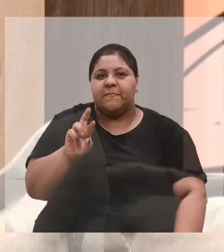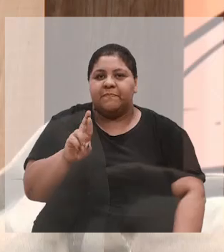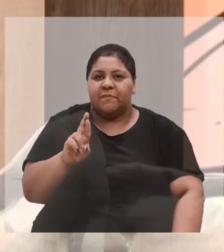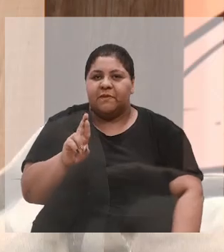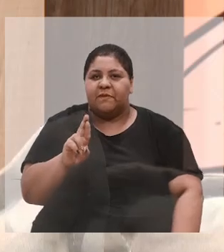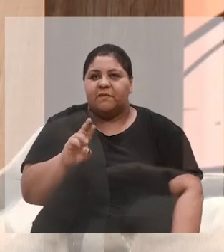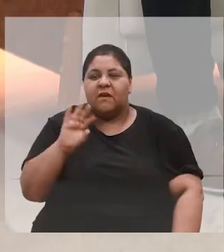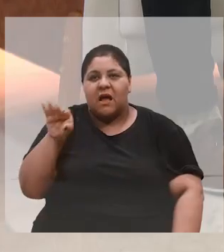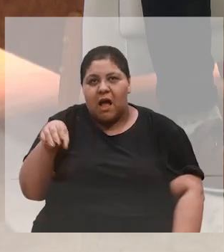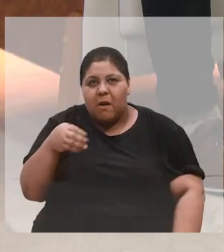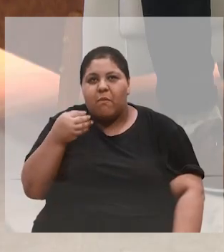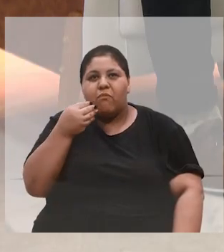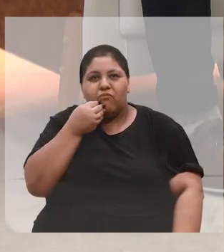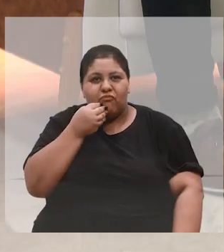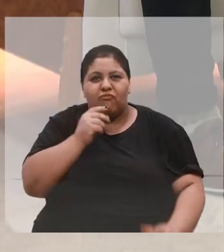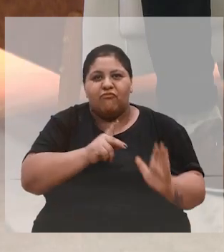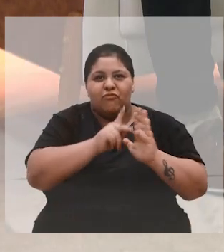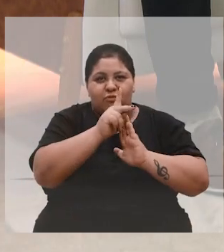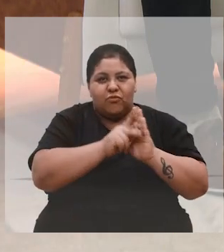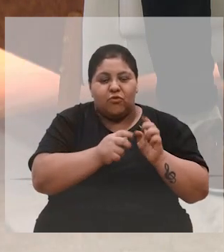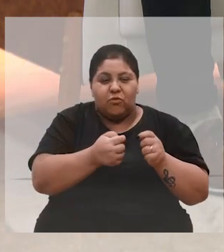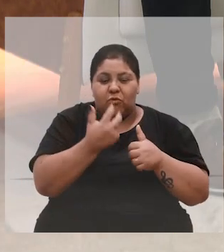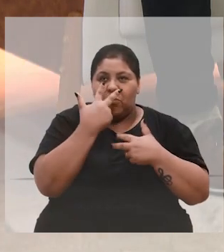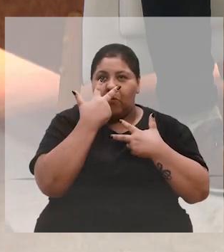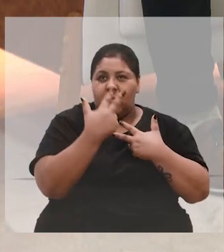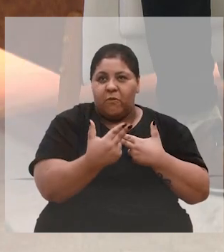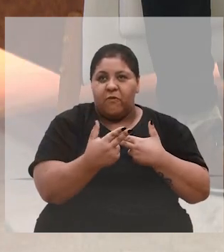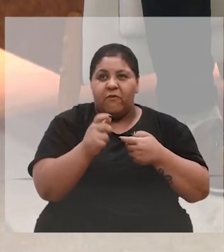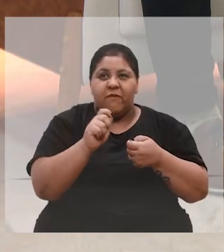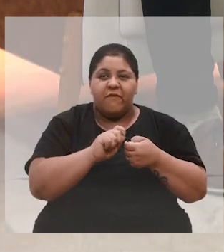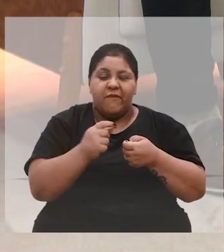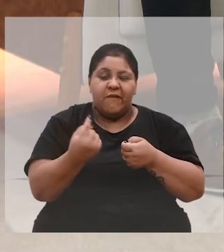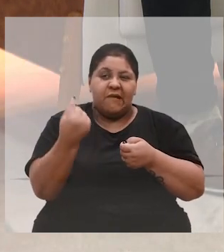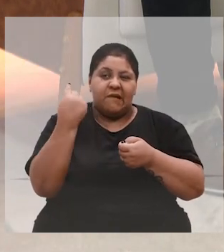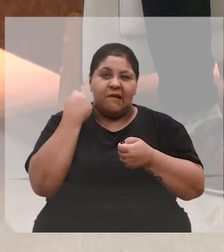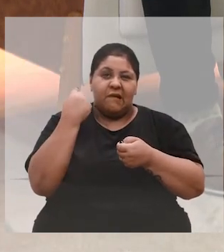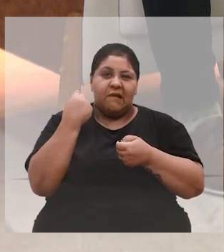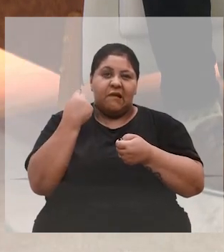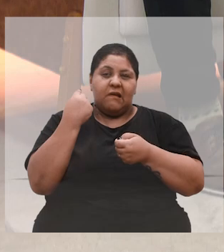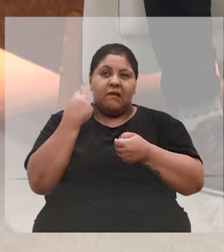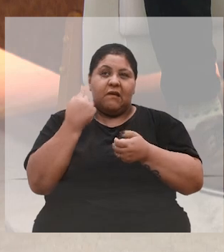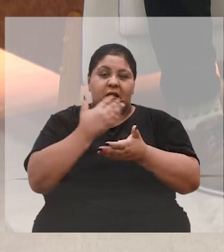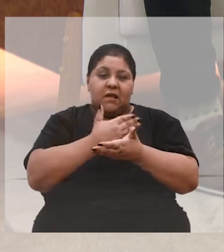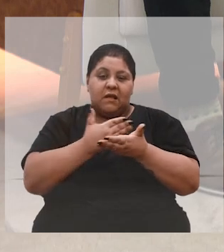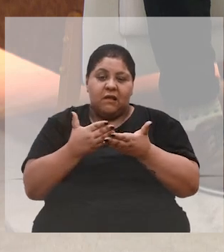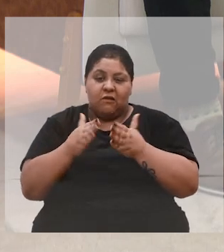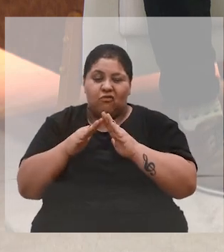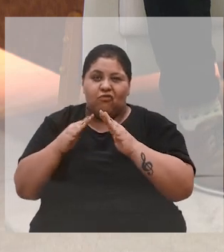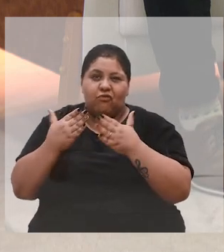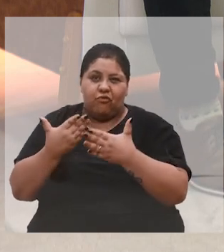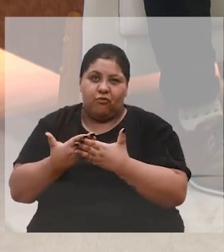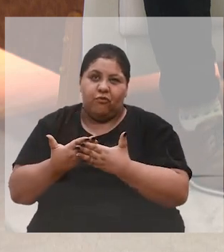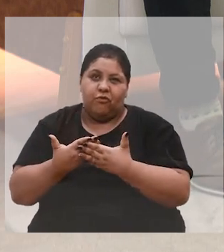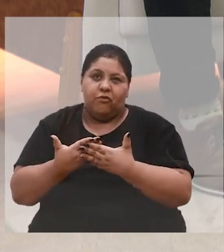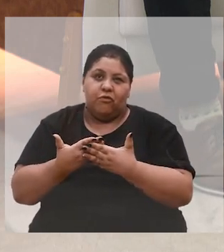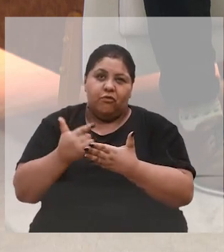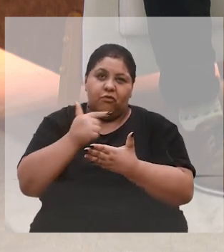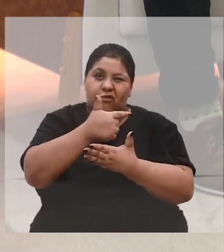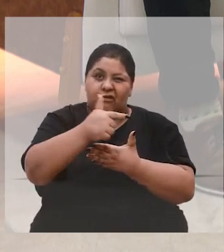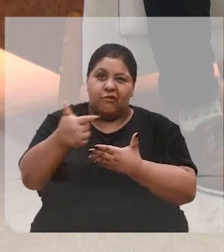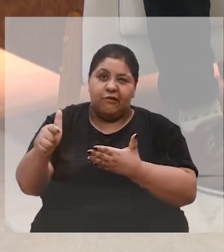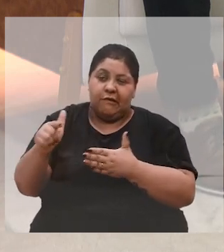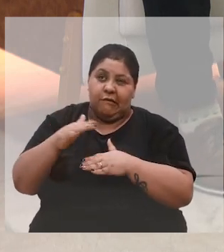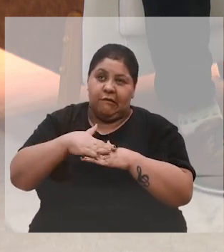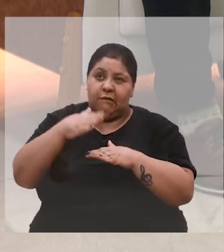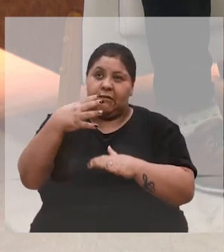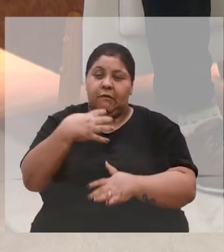mesmo aproveitou de um projeto parecido que foi feito com ele na época que ele entrou na escola. E o